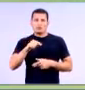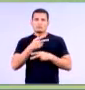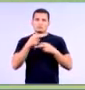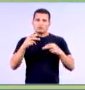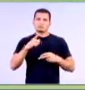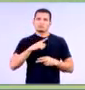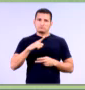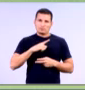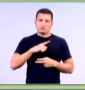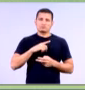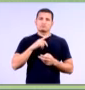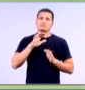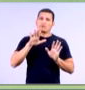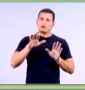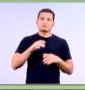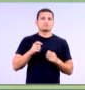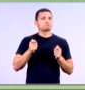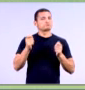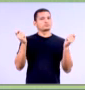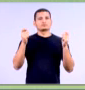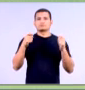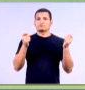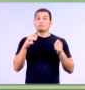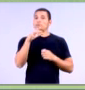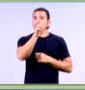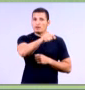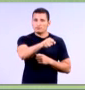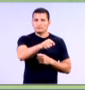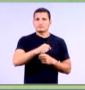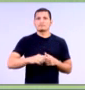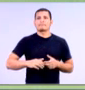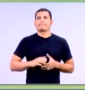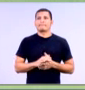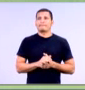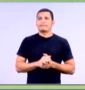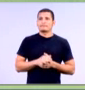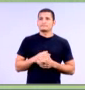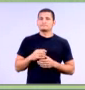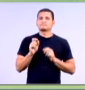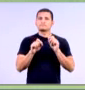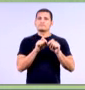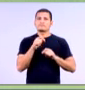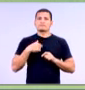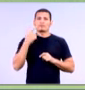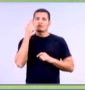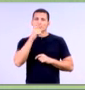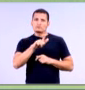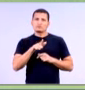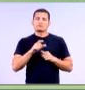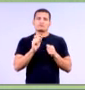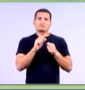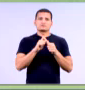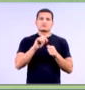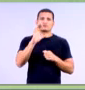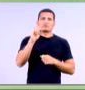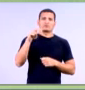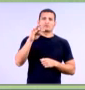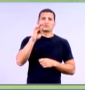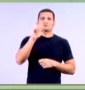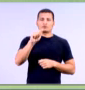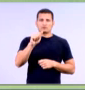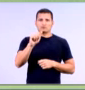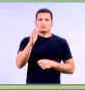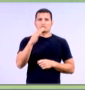mas não é possível. A gente sabe que existe, mas não consigo pegar. Bem, e o que eu consigo fazer com a conta corrente? Quais são as ações,